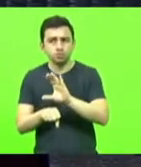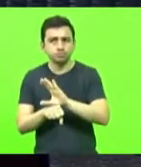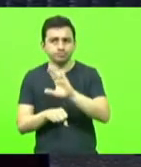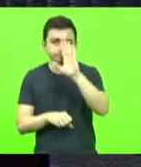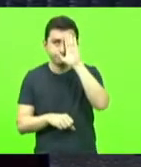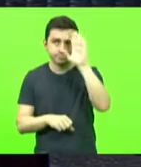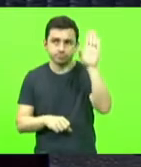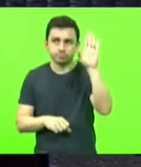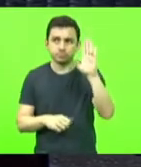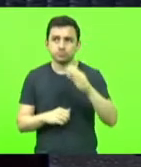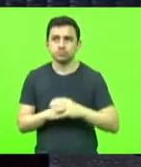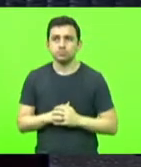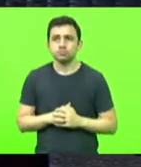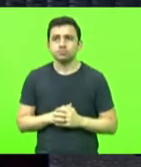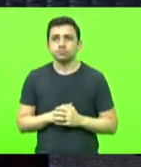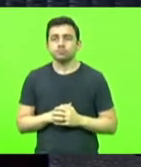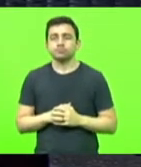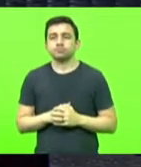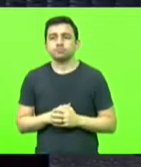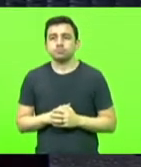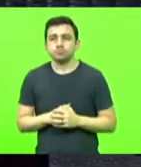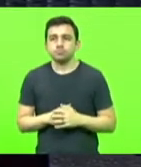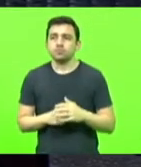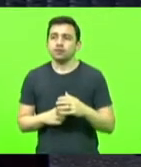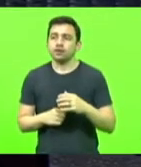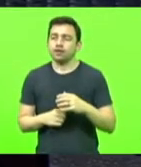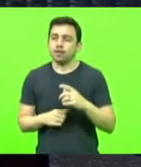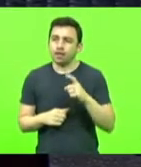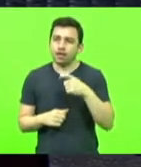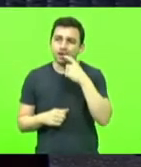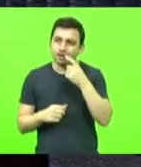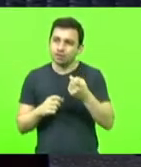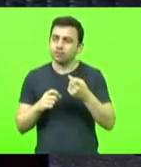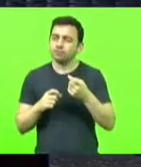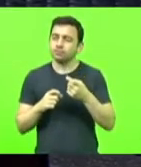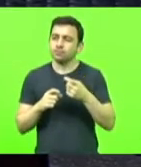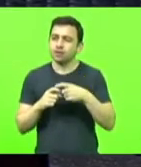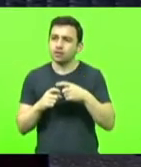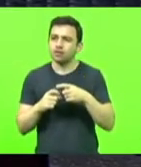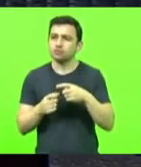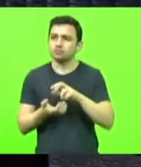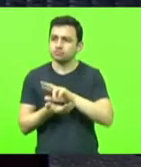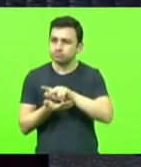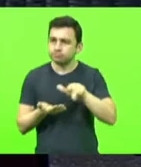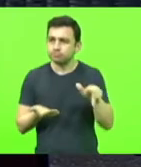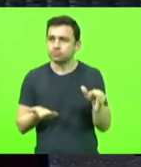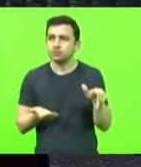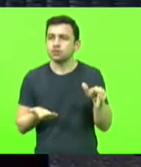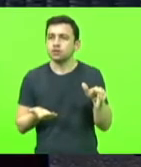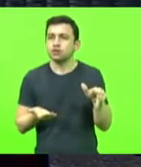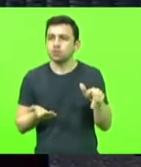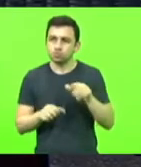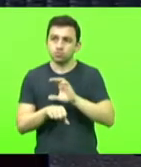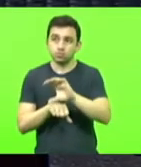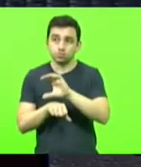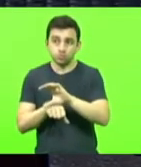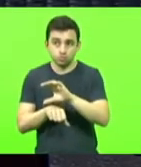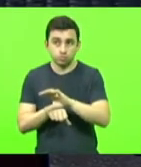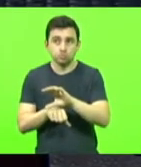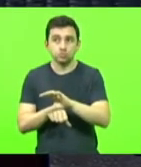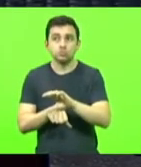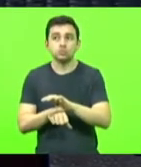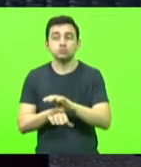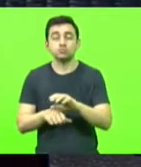aqui no requerimento, odontologia, zootecnia, medicina, tendo em vista que esses cursos são com